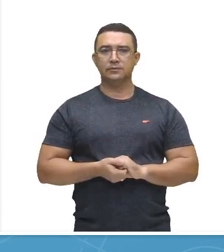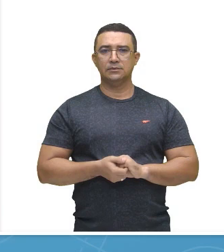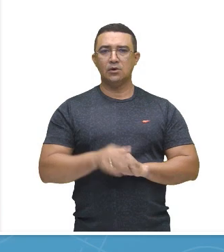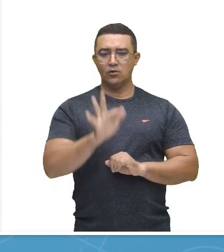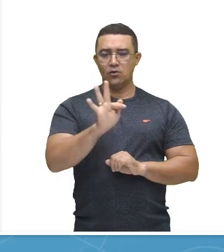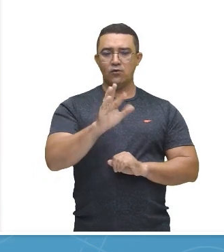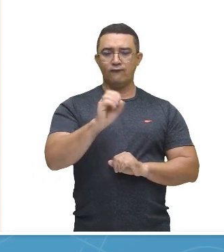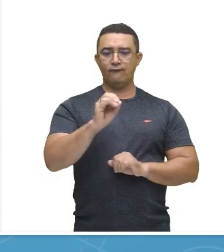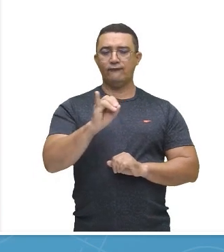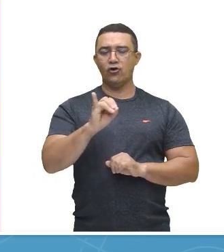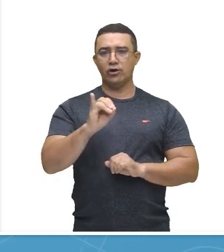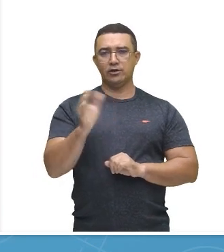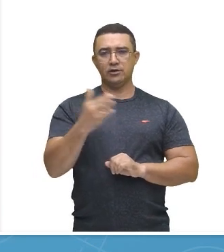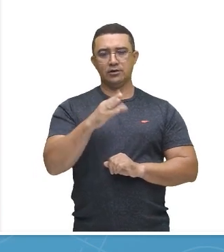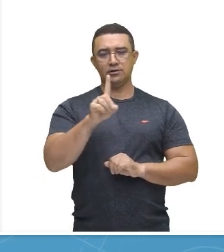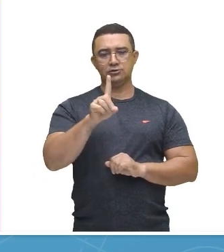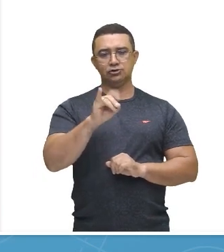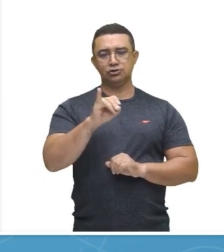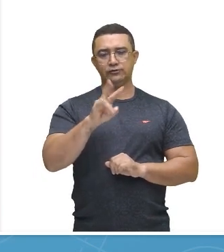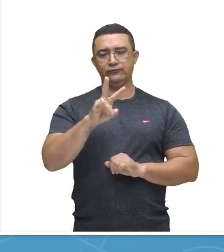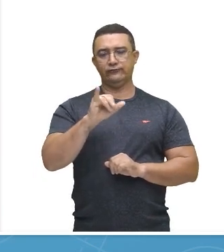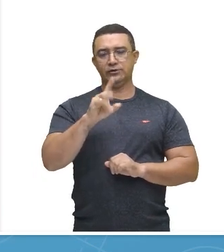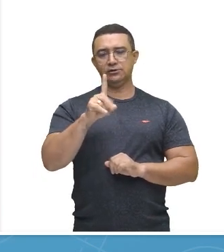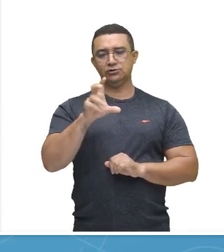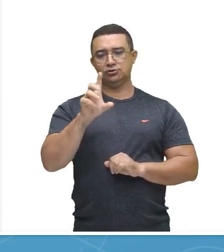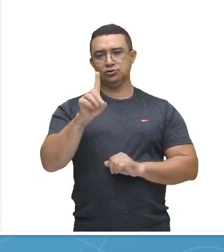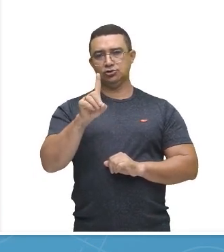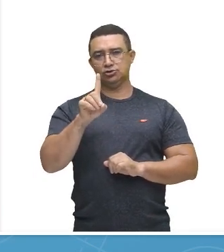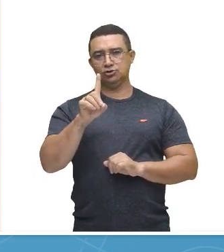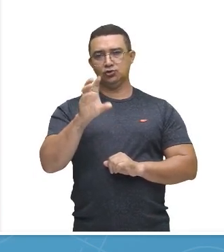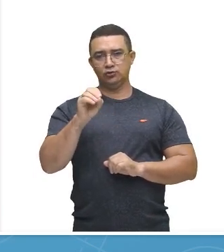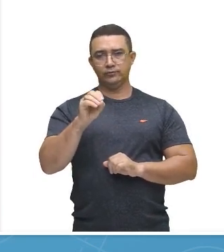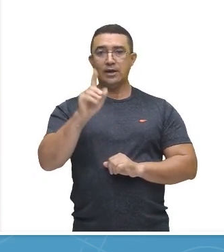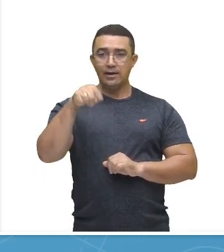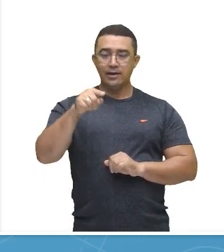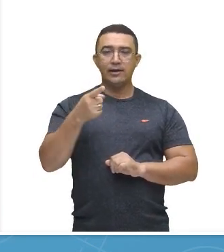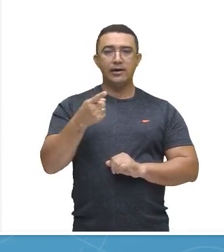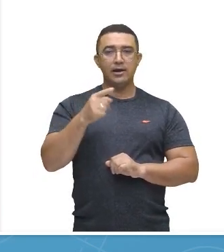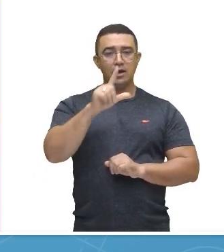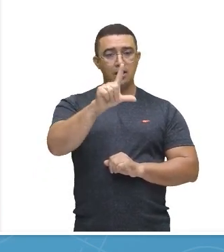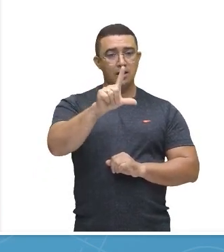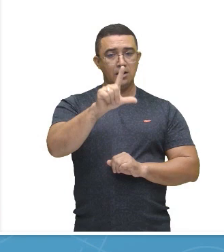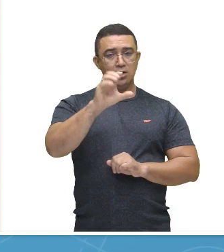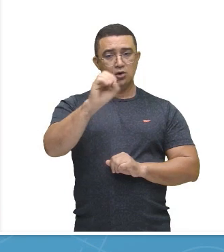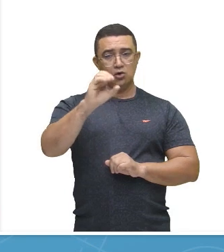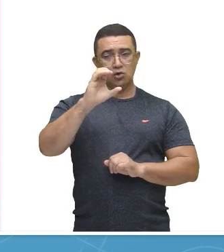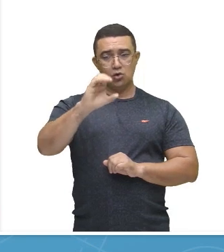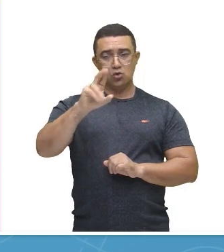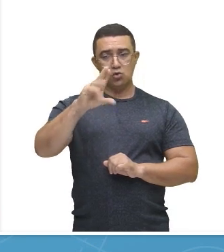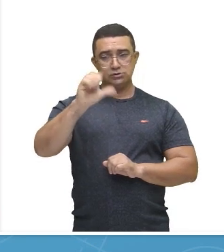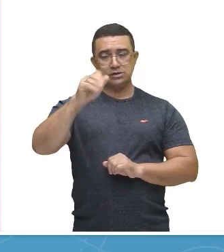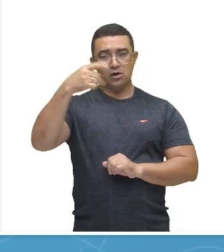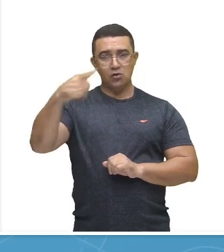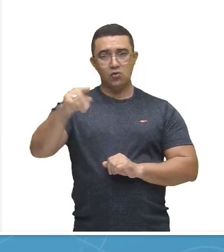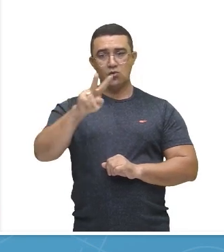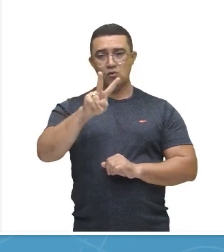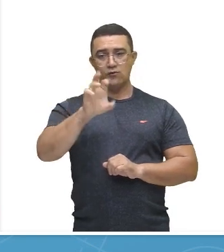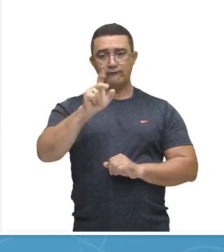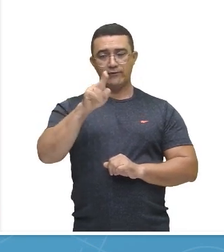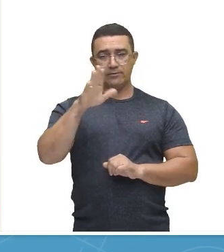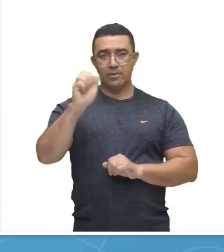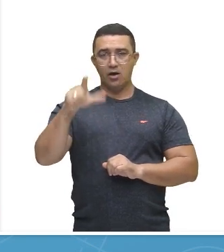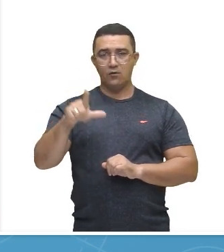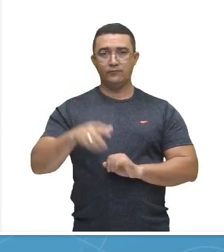Tá bom? Então, período composto. Período composto, 2 ou mais verbos. Não é isso? 2 ou mais verbos ou locução